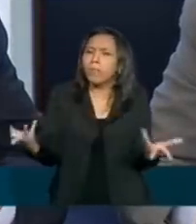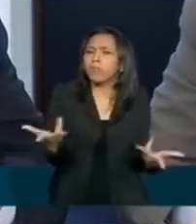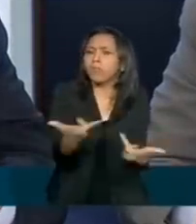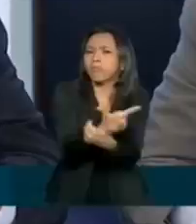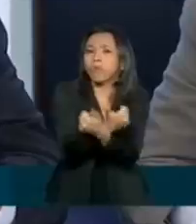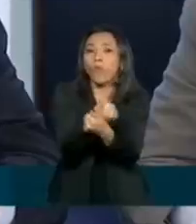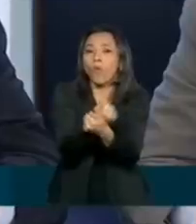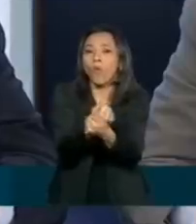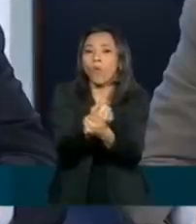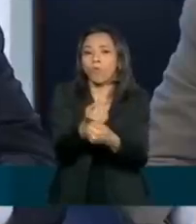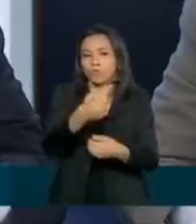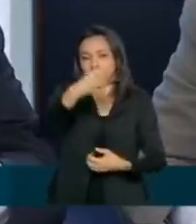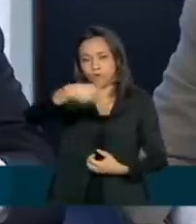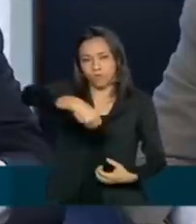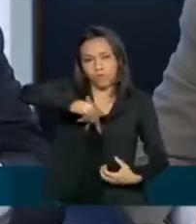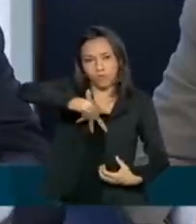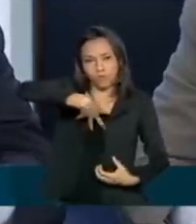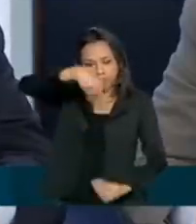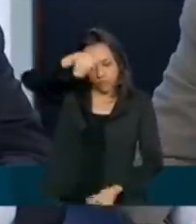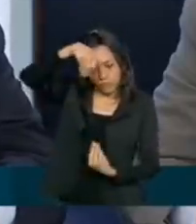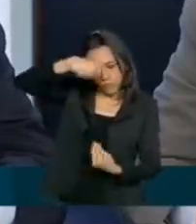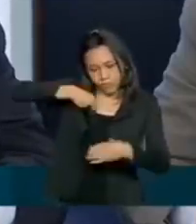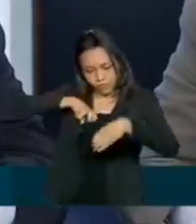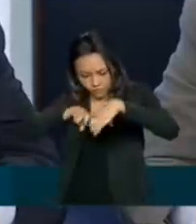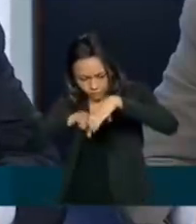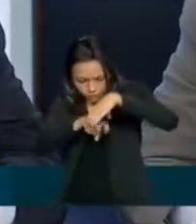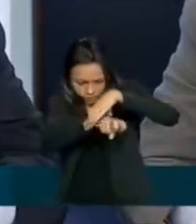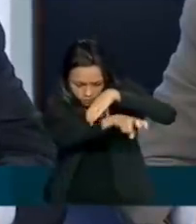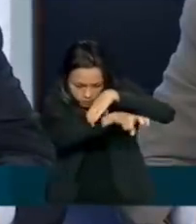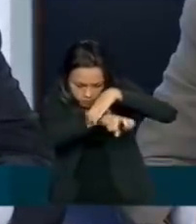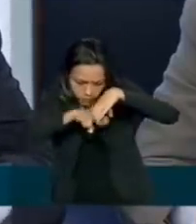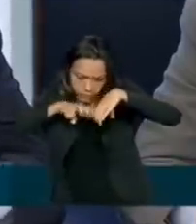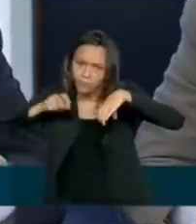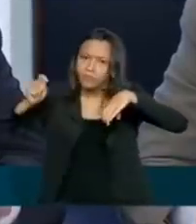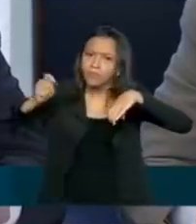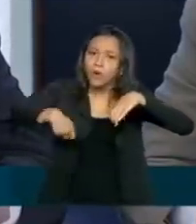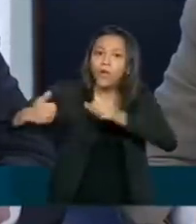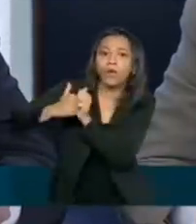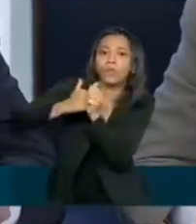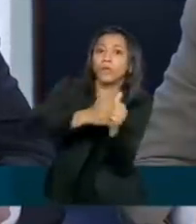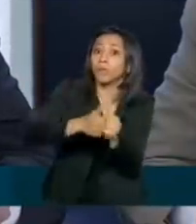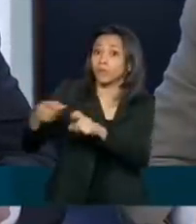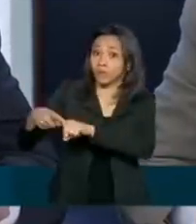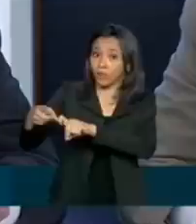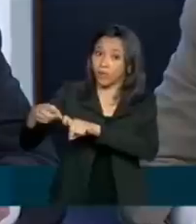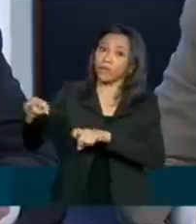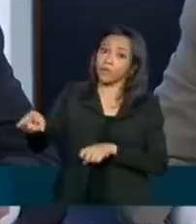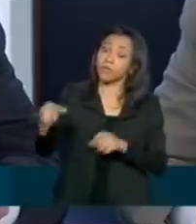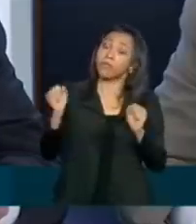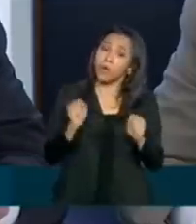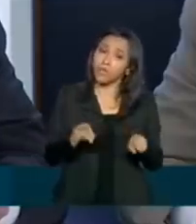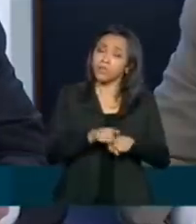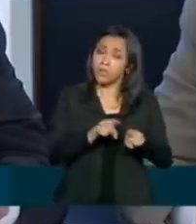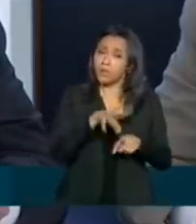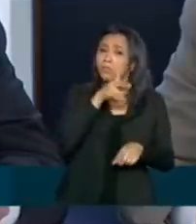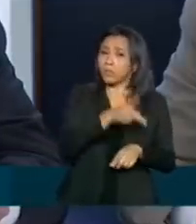computadorizada, ele pode ser no acompanhamento do médico e ele pode ter o teste PCR viral,